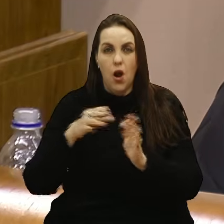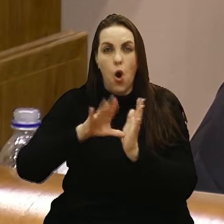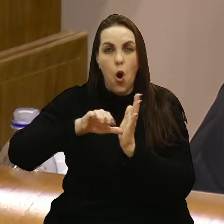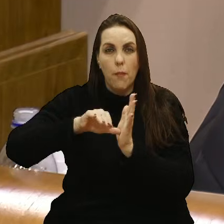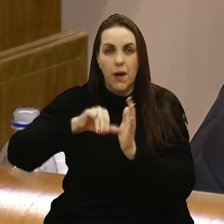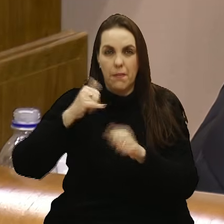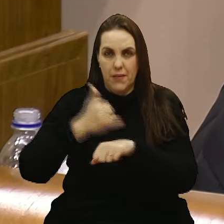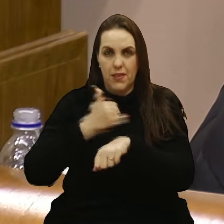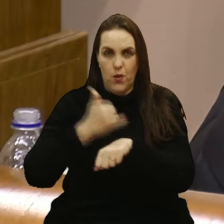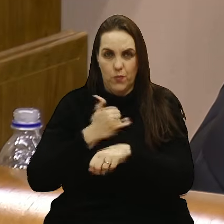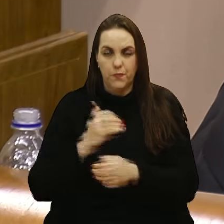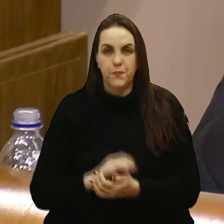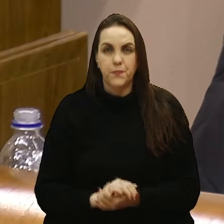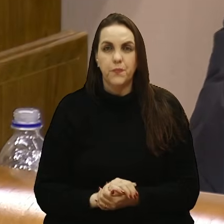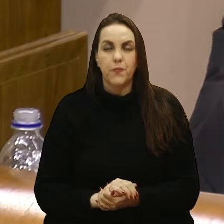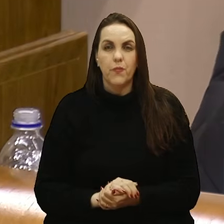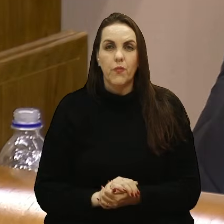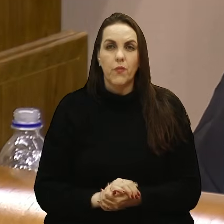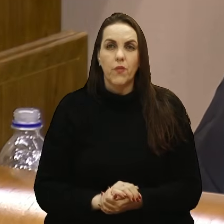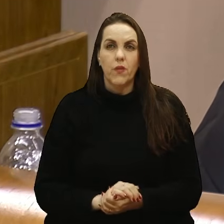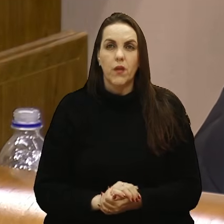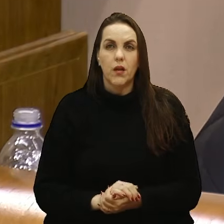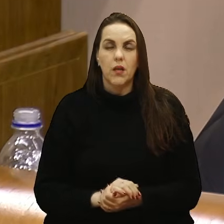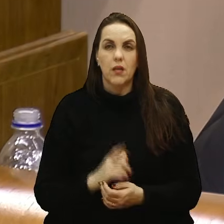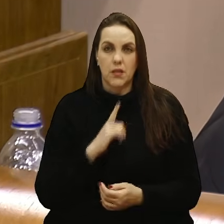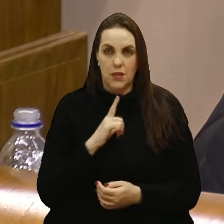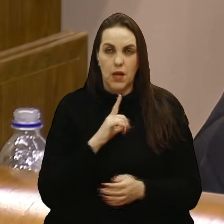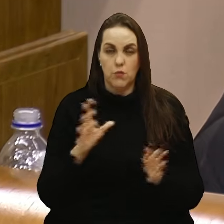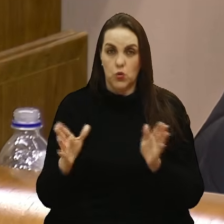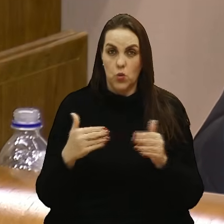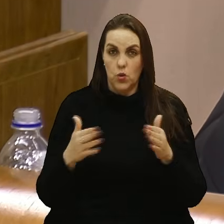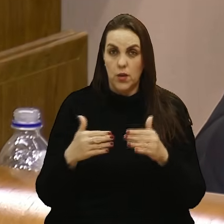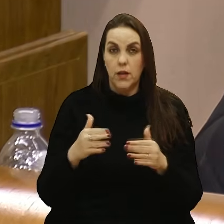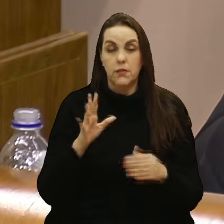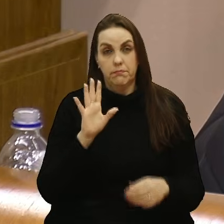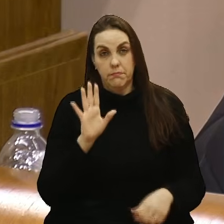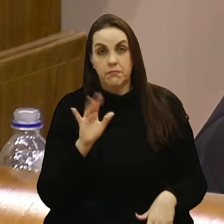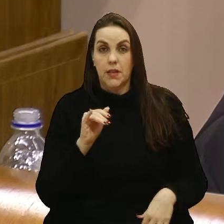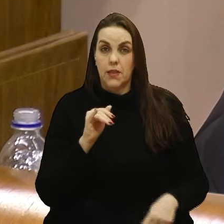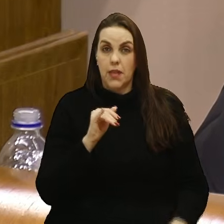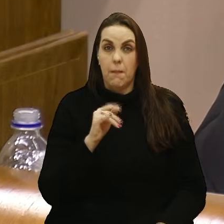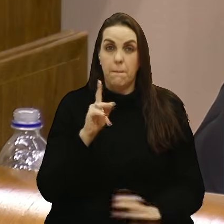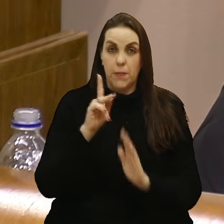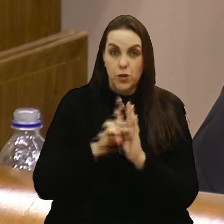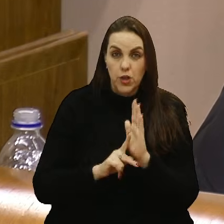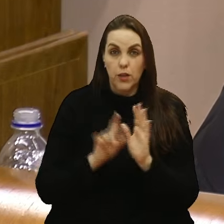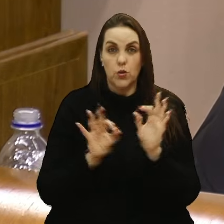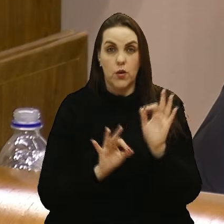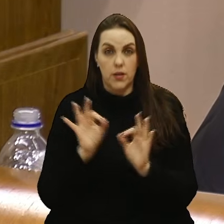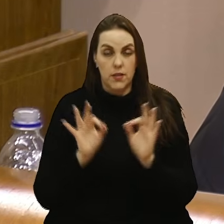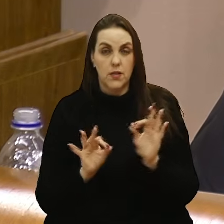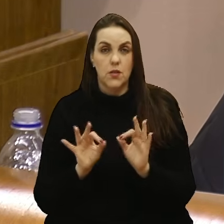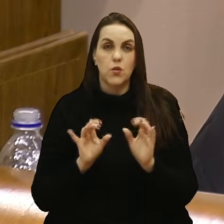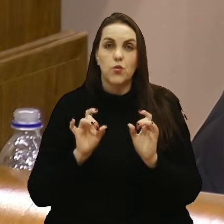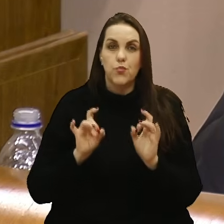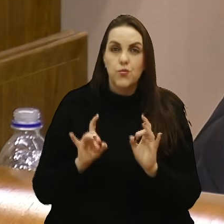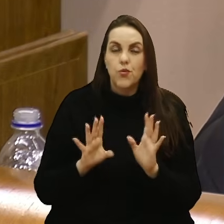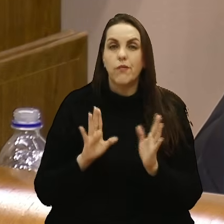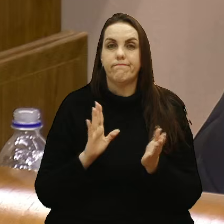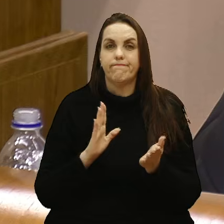estamos com o container lá, estamos elaborando um projeto, só que o grande